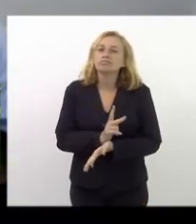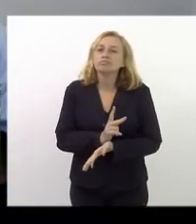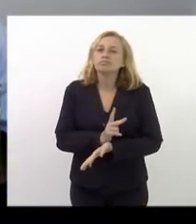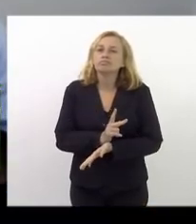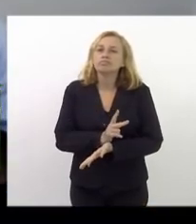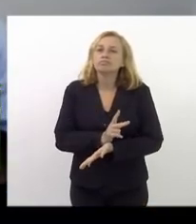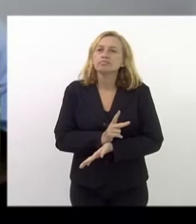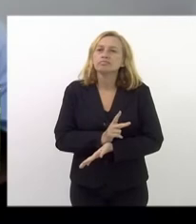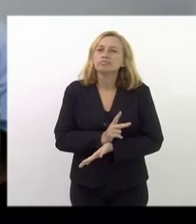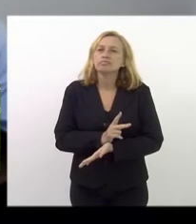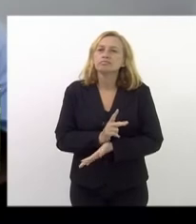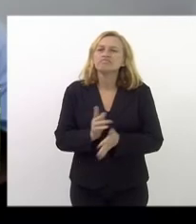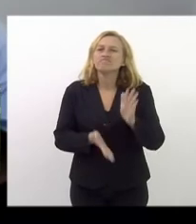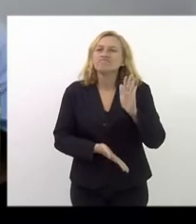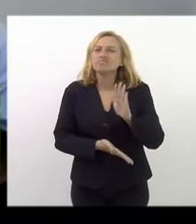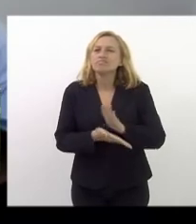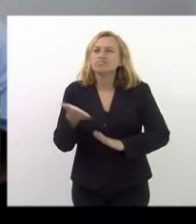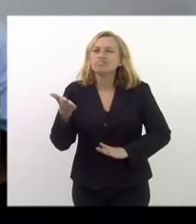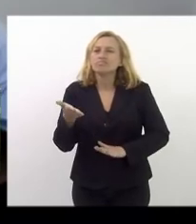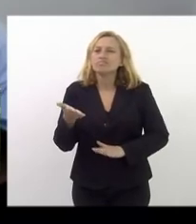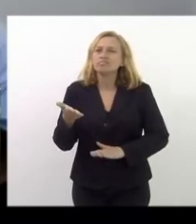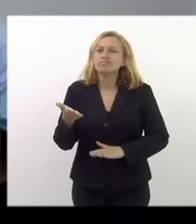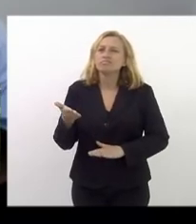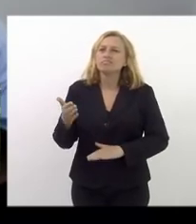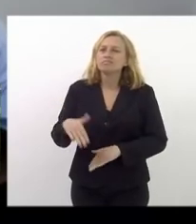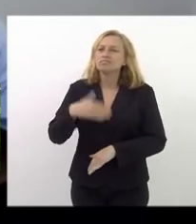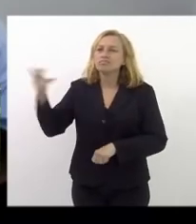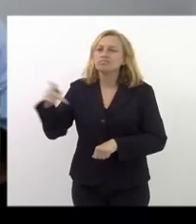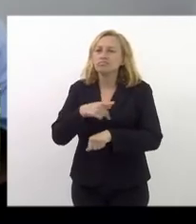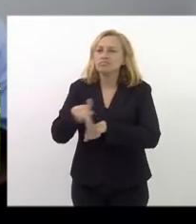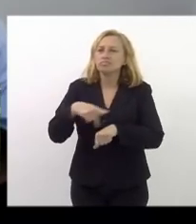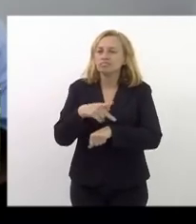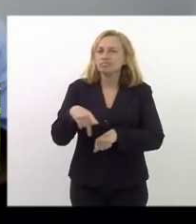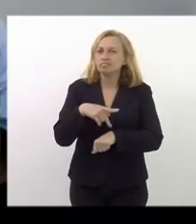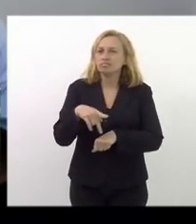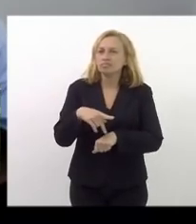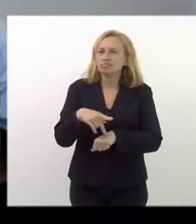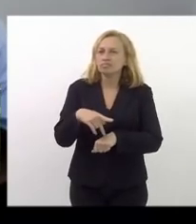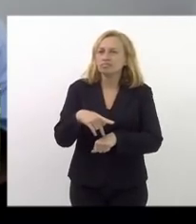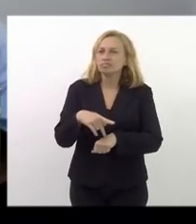aquela viagem internacional que você fez para tratar